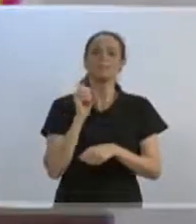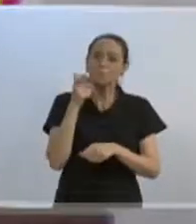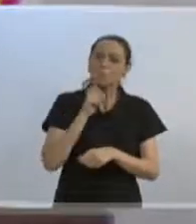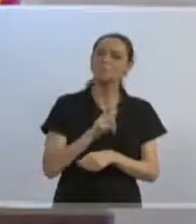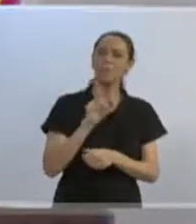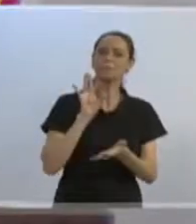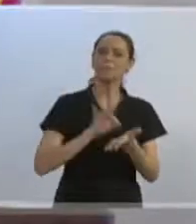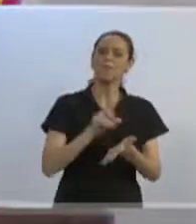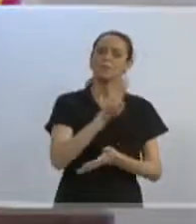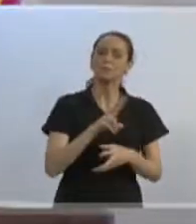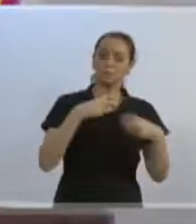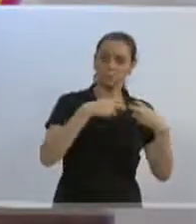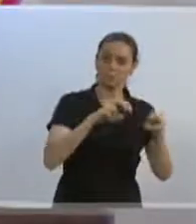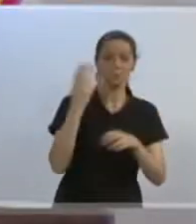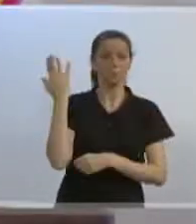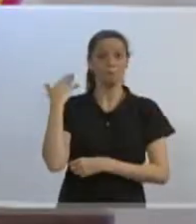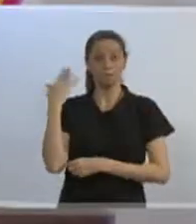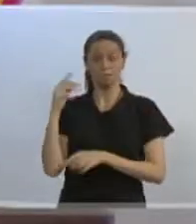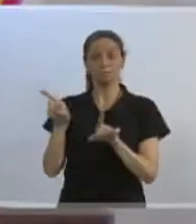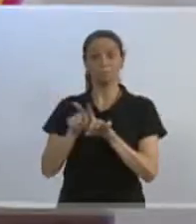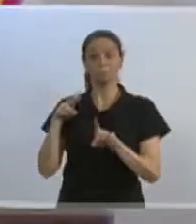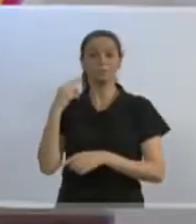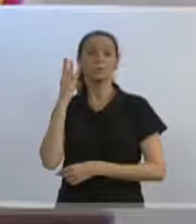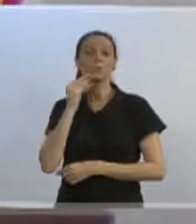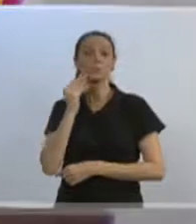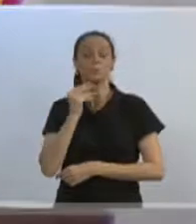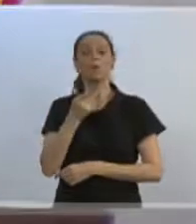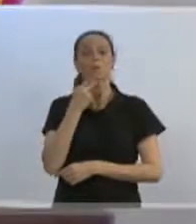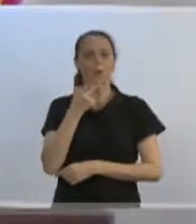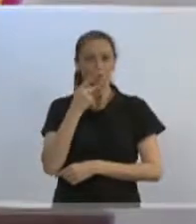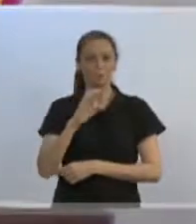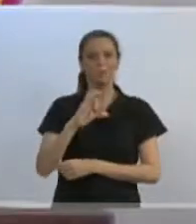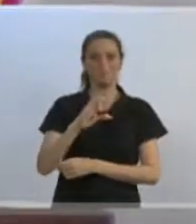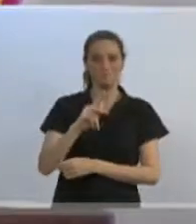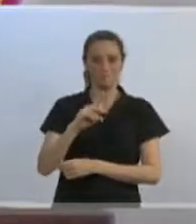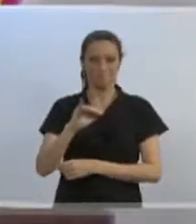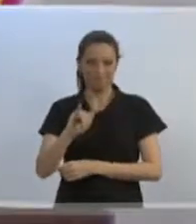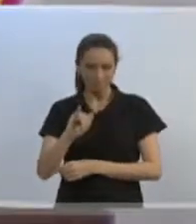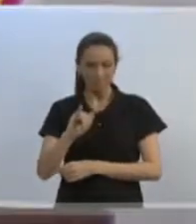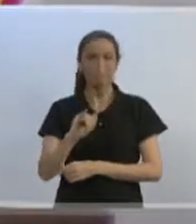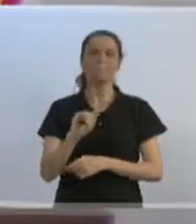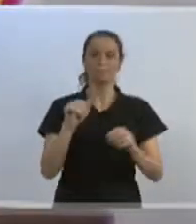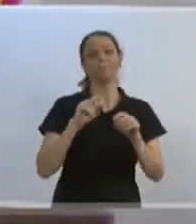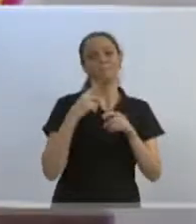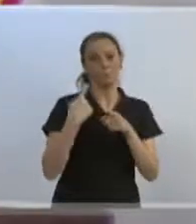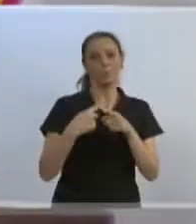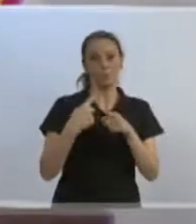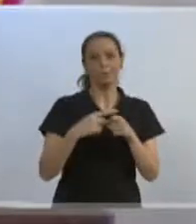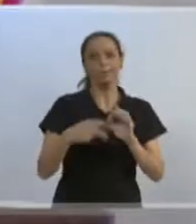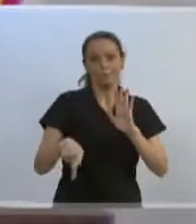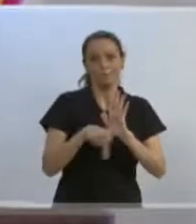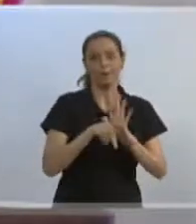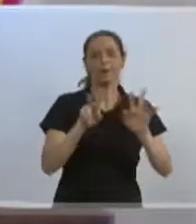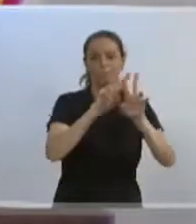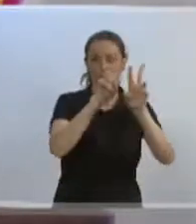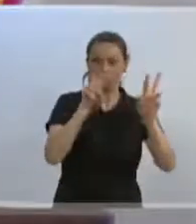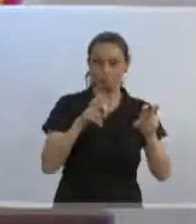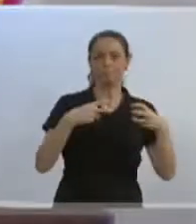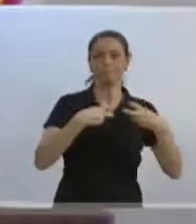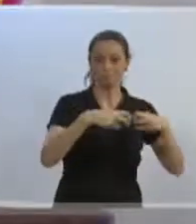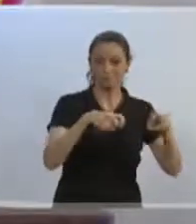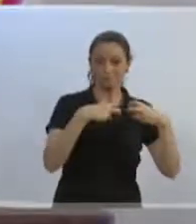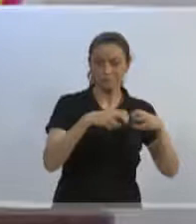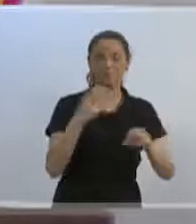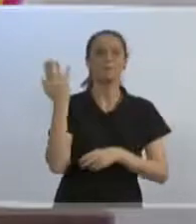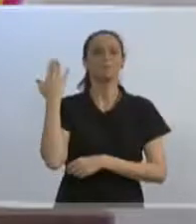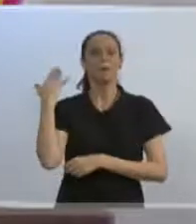vereador Gilson trouxe nessa casa aqui a questão da CPI, né, sobre o transporte coletivo por conta de uma situação que foi demonstrada,